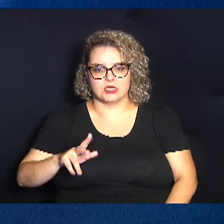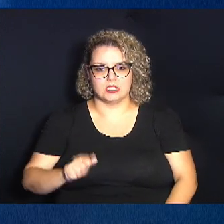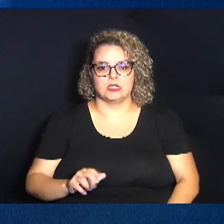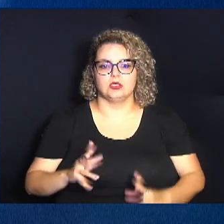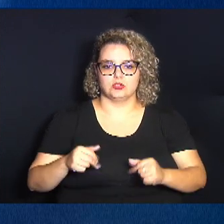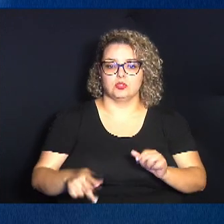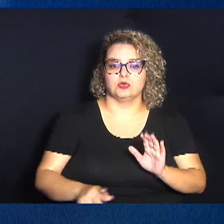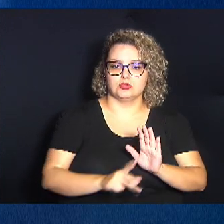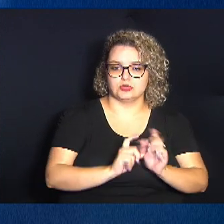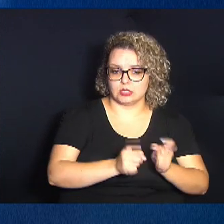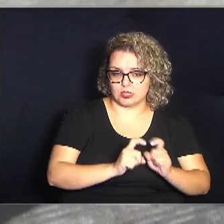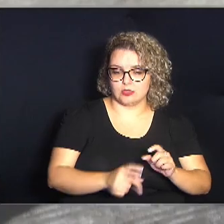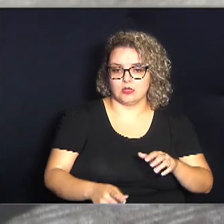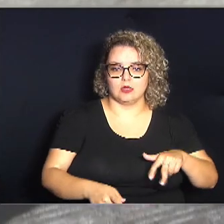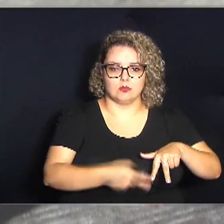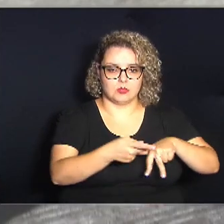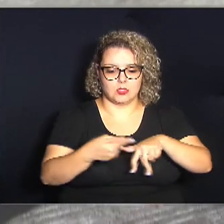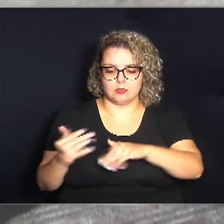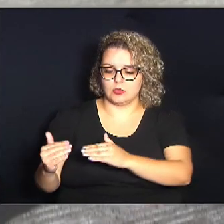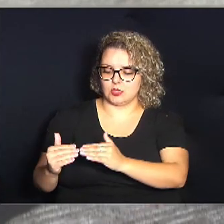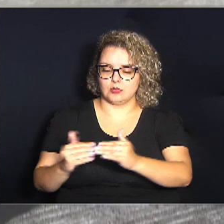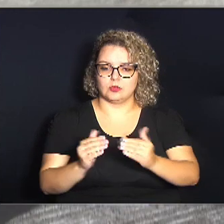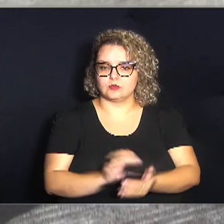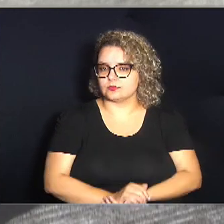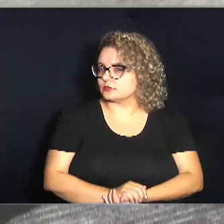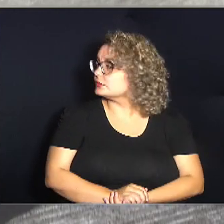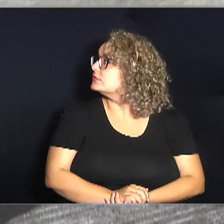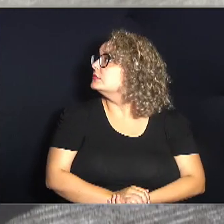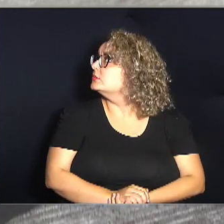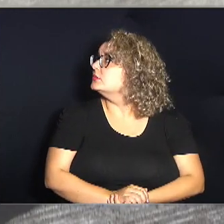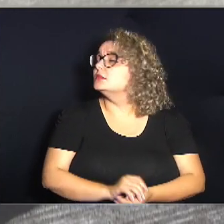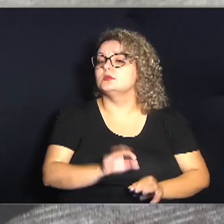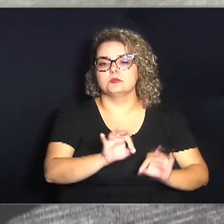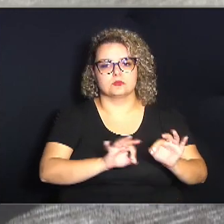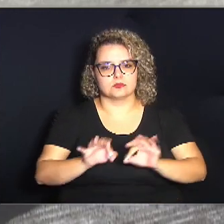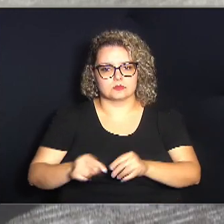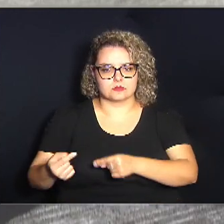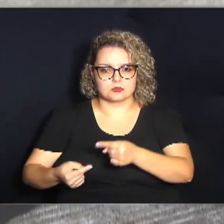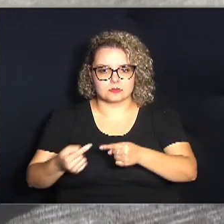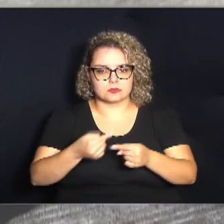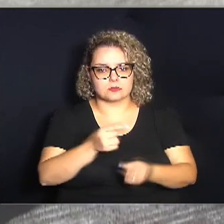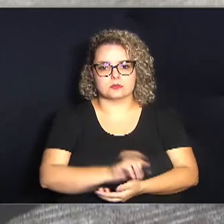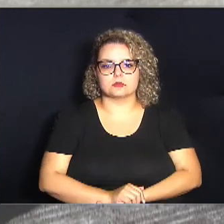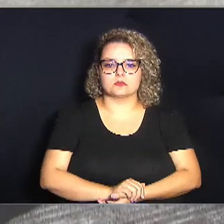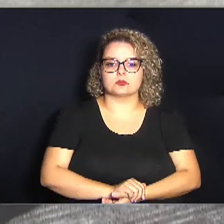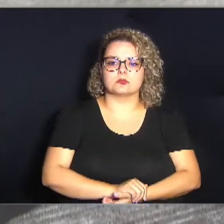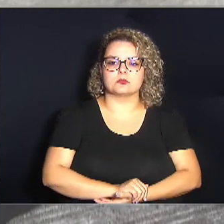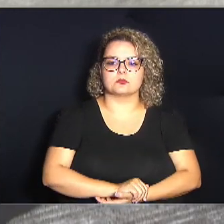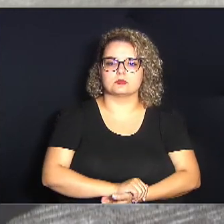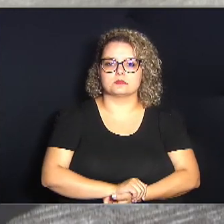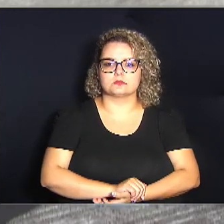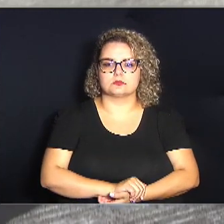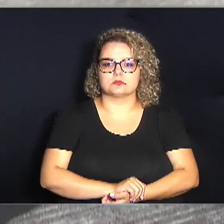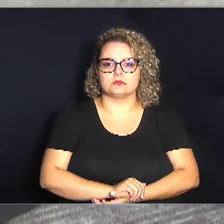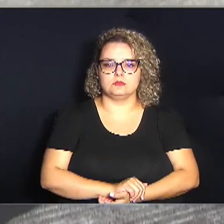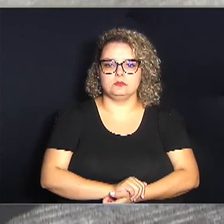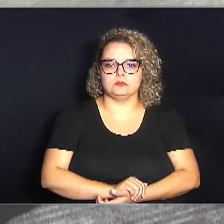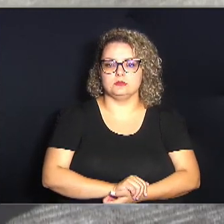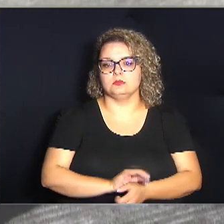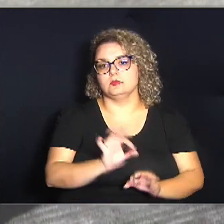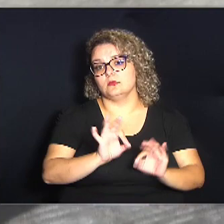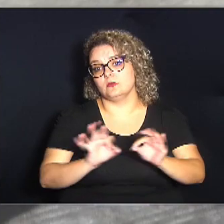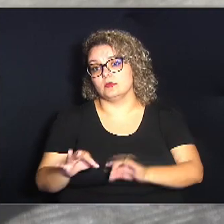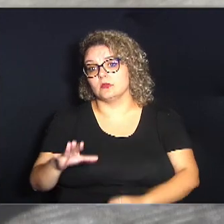receberam pareceres favoráveis. Projetos que discutem mais questões da organização da